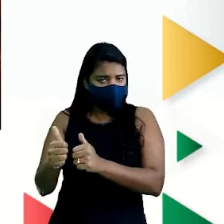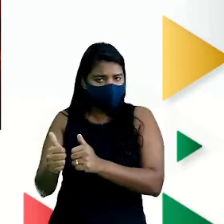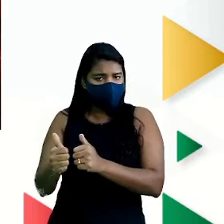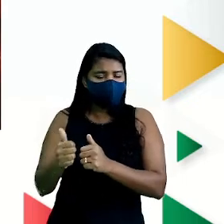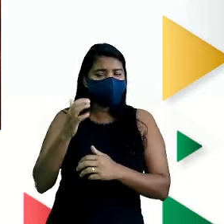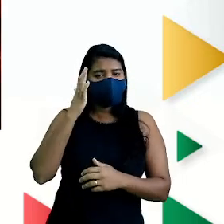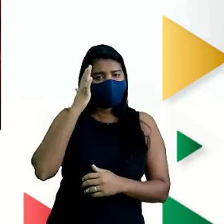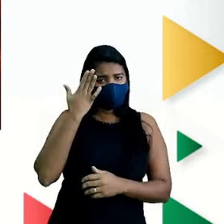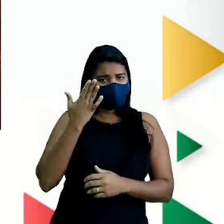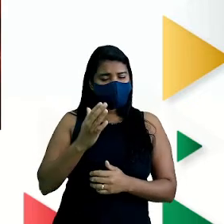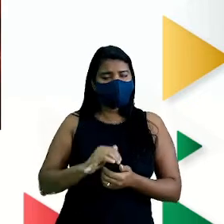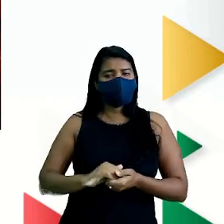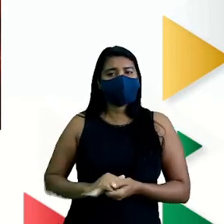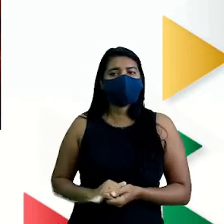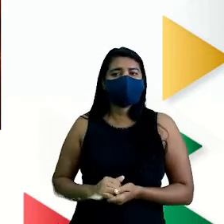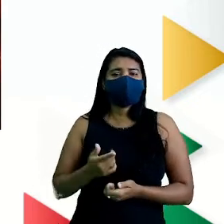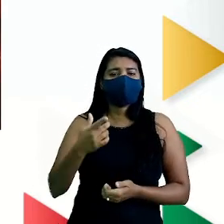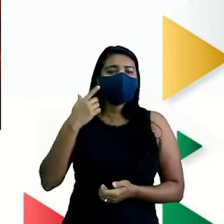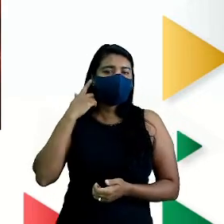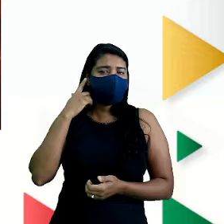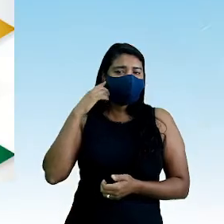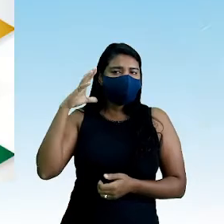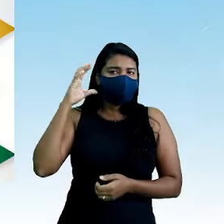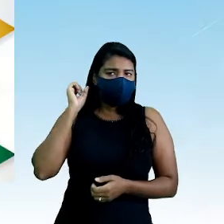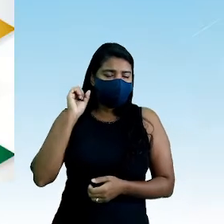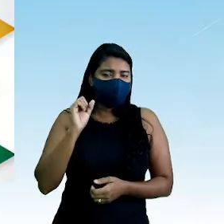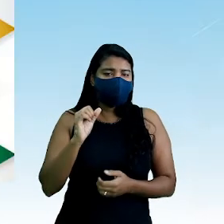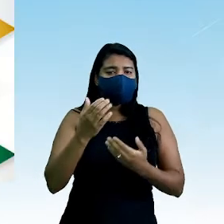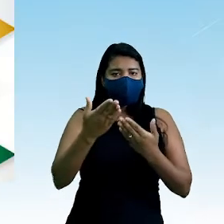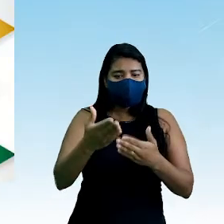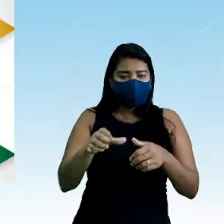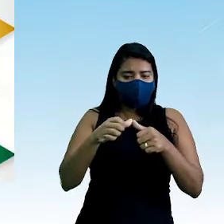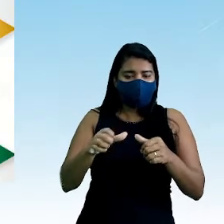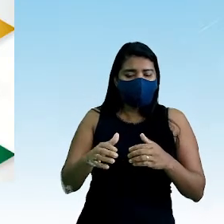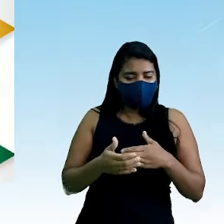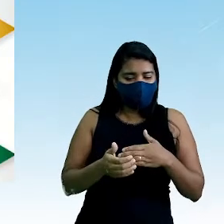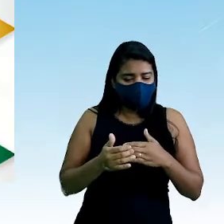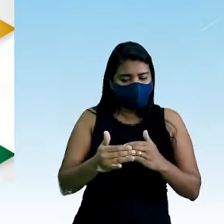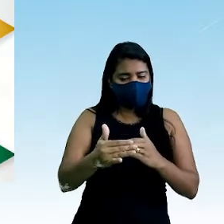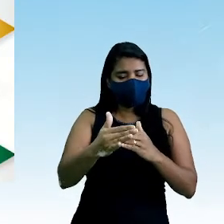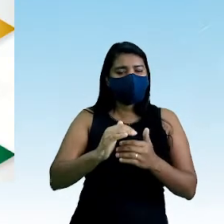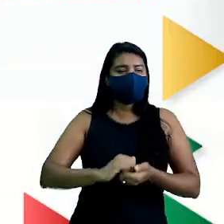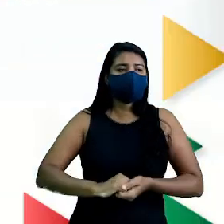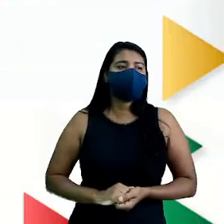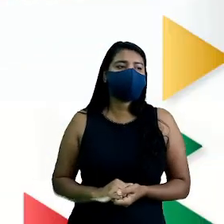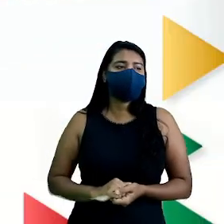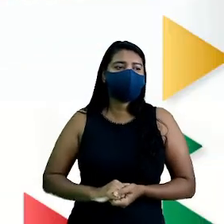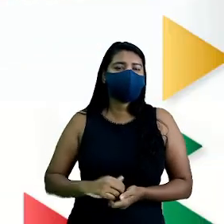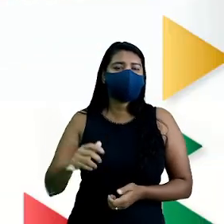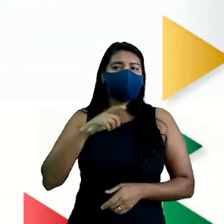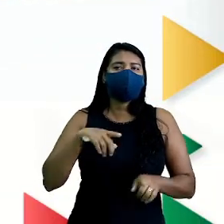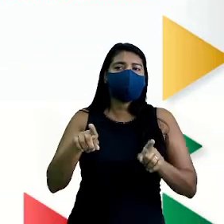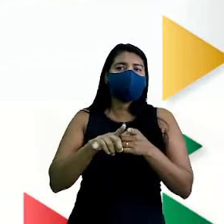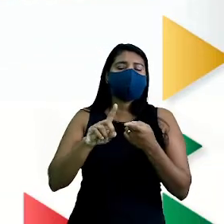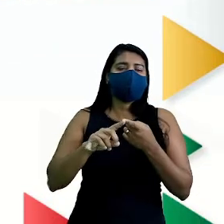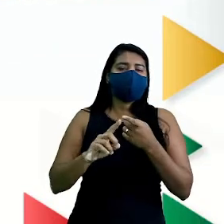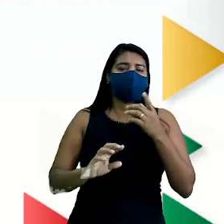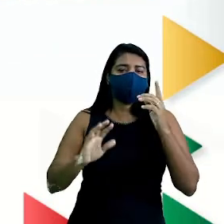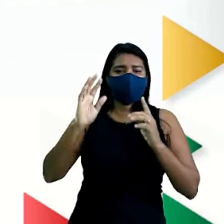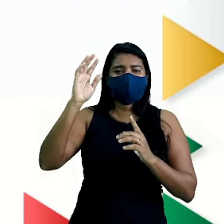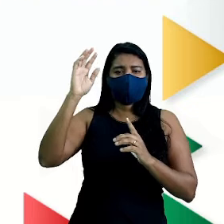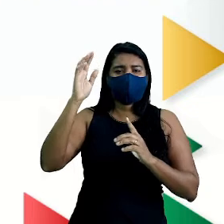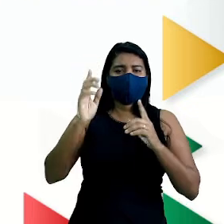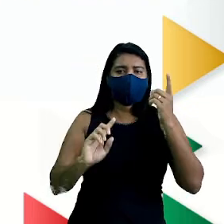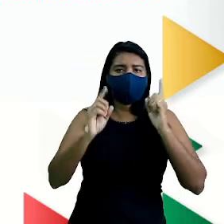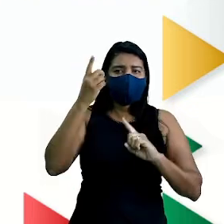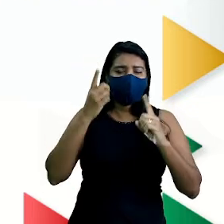de abafar o outro som, né, você escutar o bloco que você está acompanhando. Também temos o frevo coqueiro, né, formado